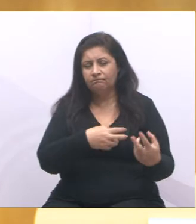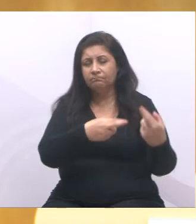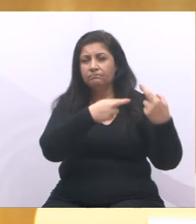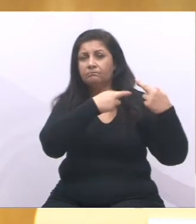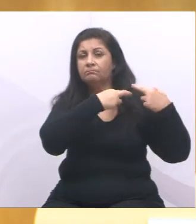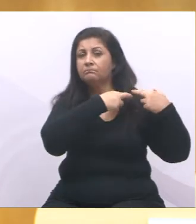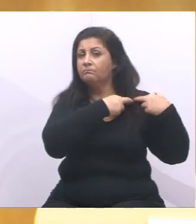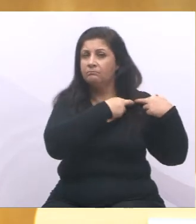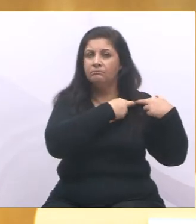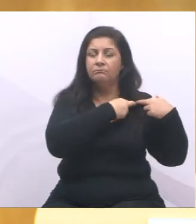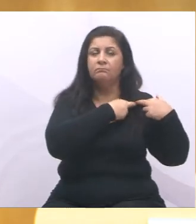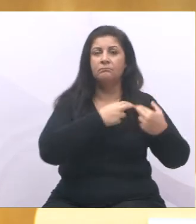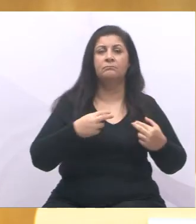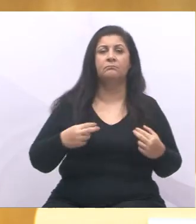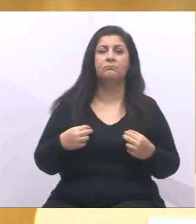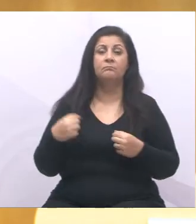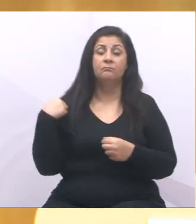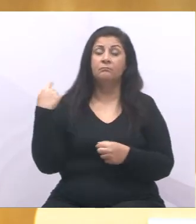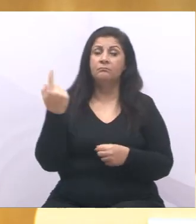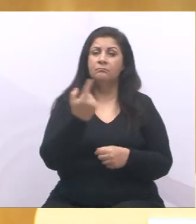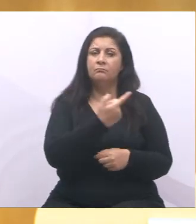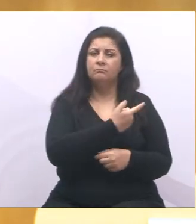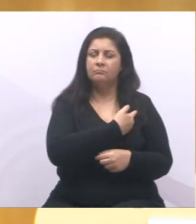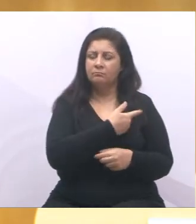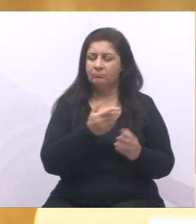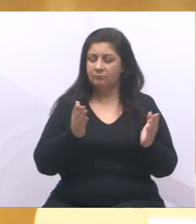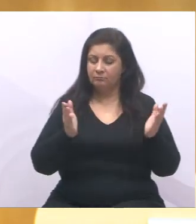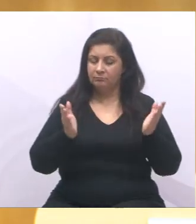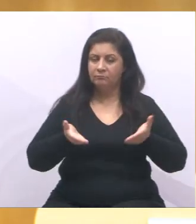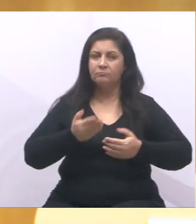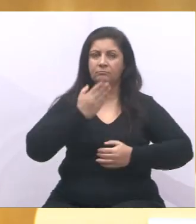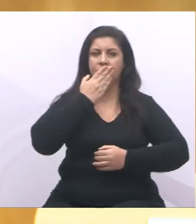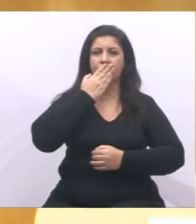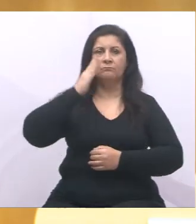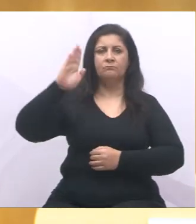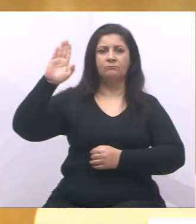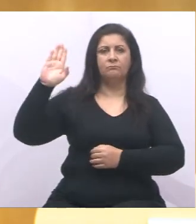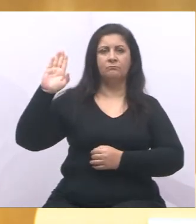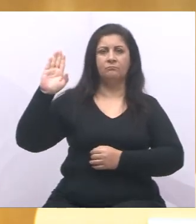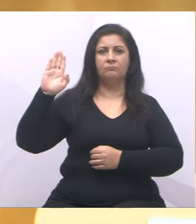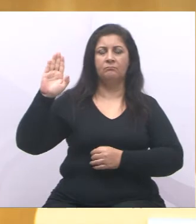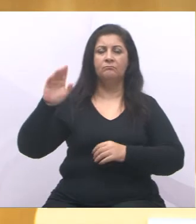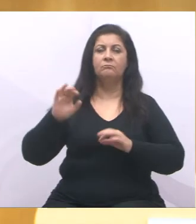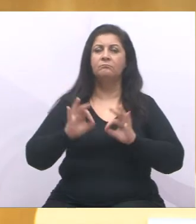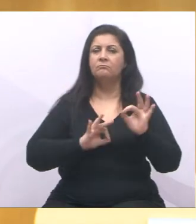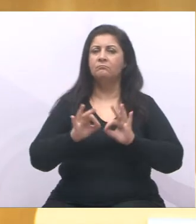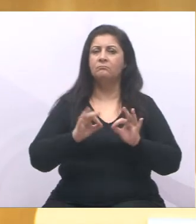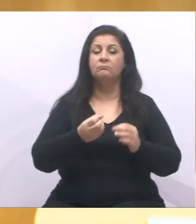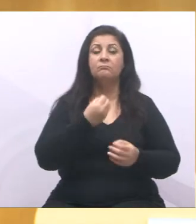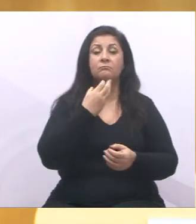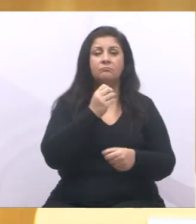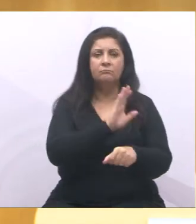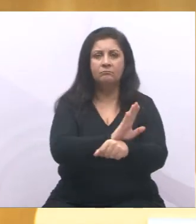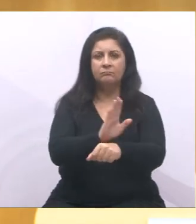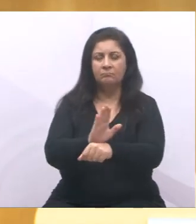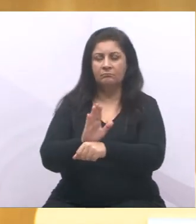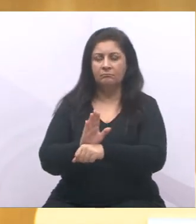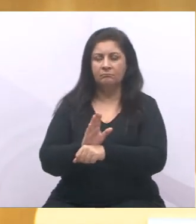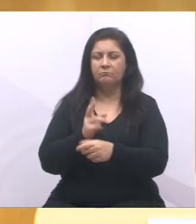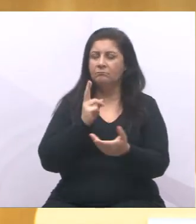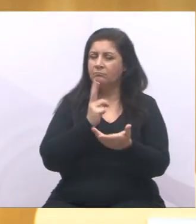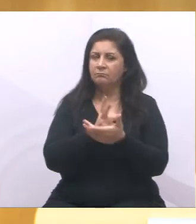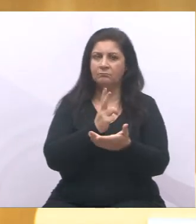que sobre todos nós que fizemos hoje este juramento de promover o bem comum deve sempre